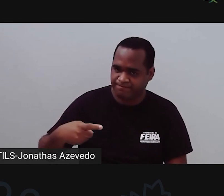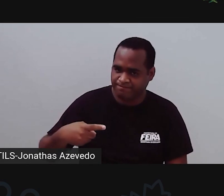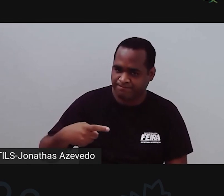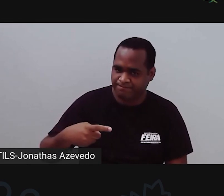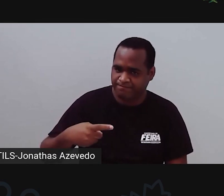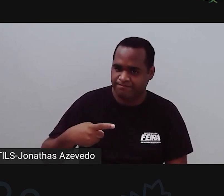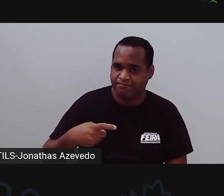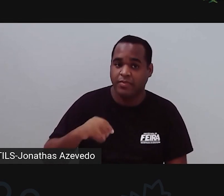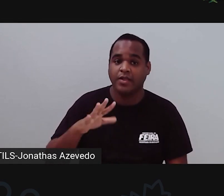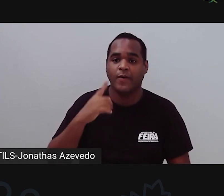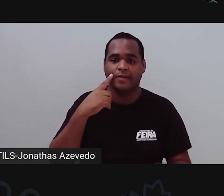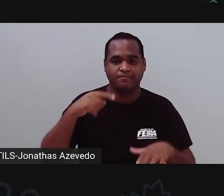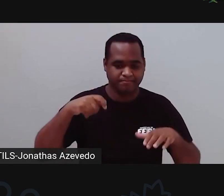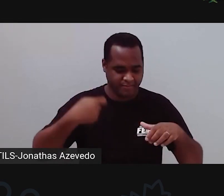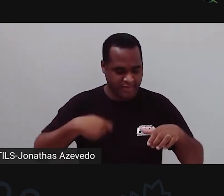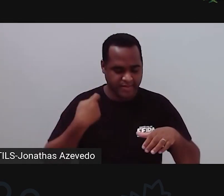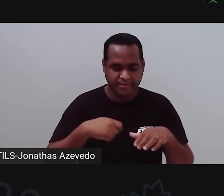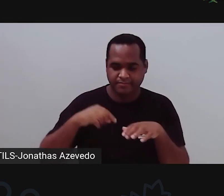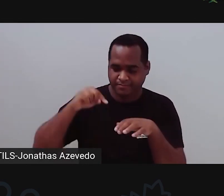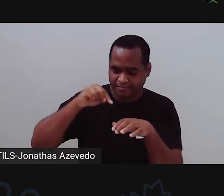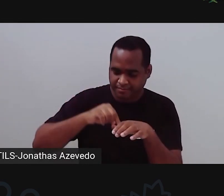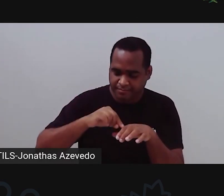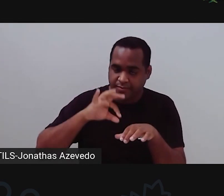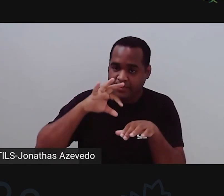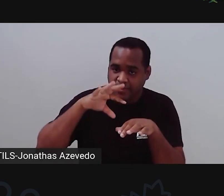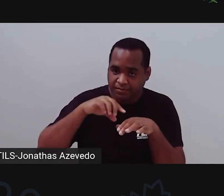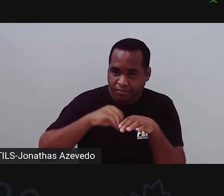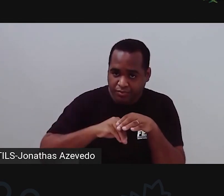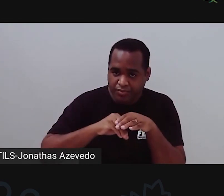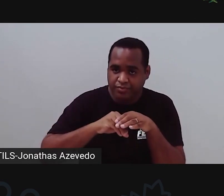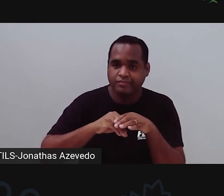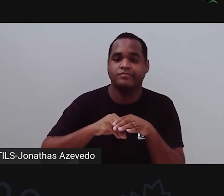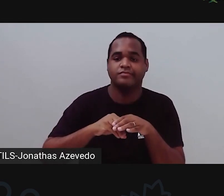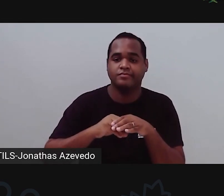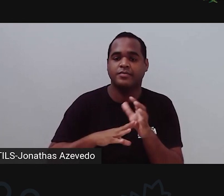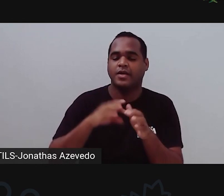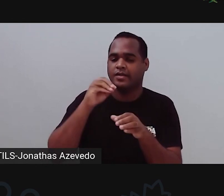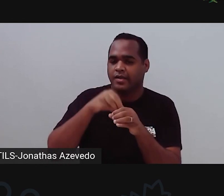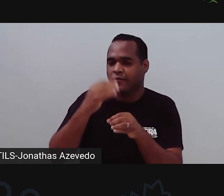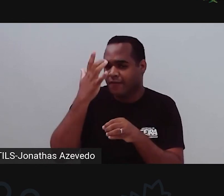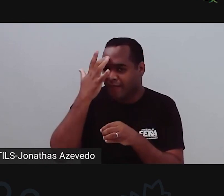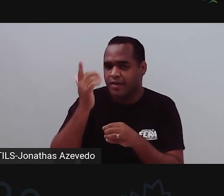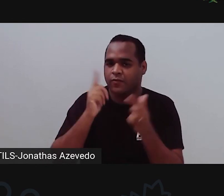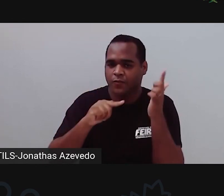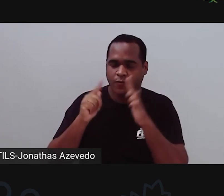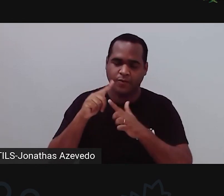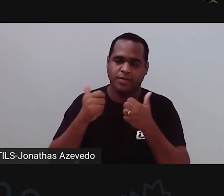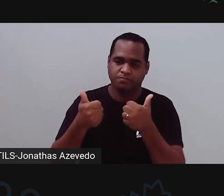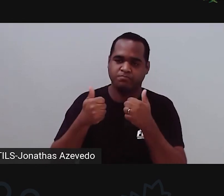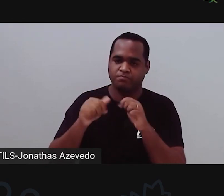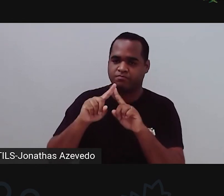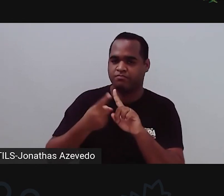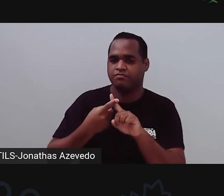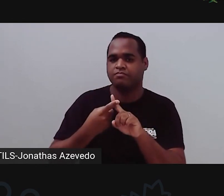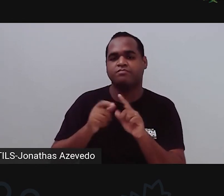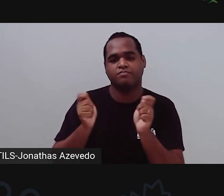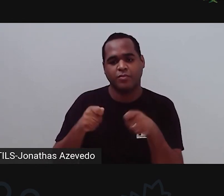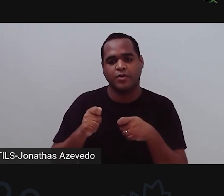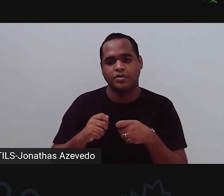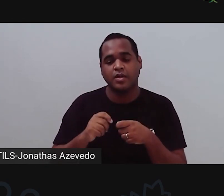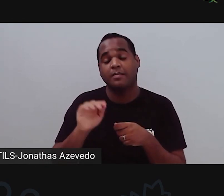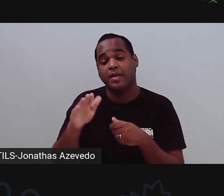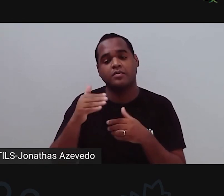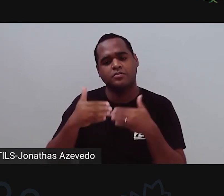ele é injetado diretamente dentro do ovócito, para facilitar o processo de fertilização. Depois que